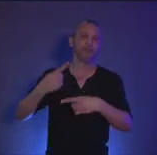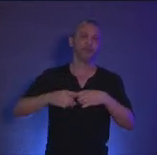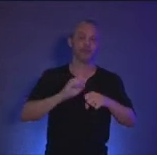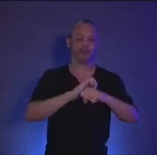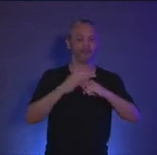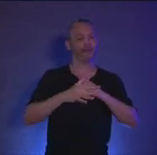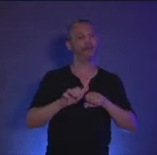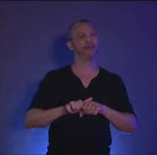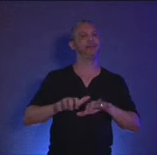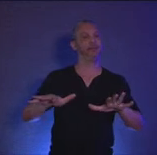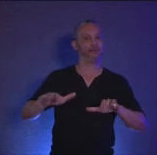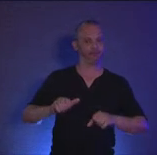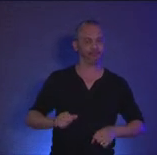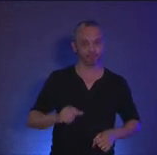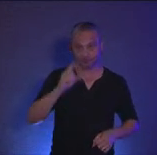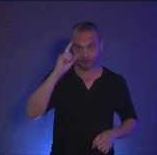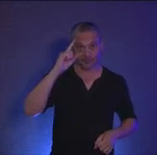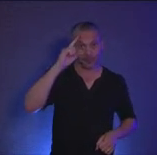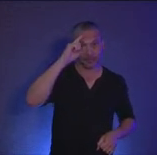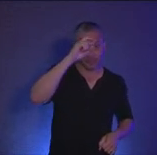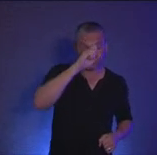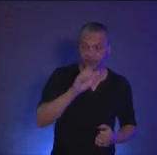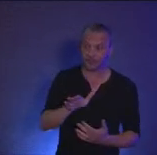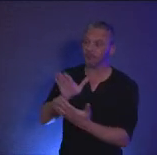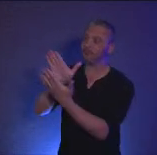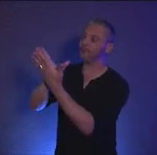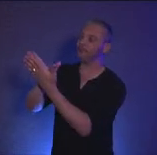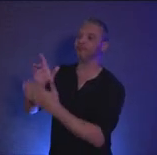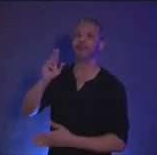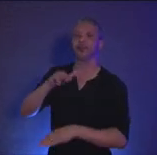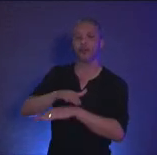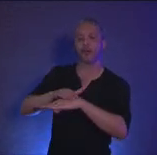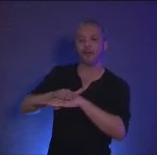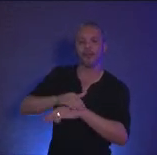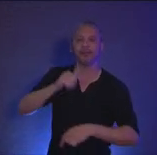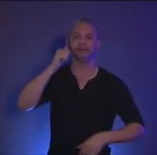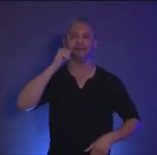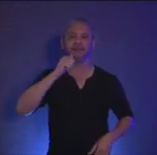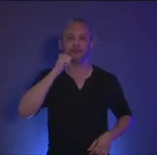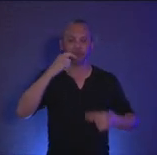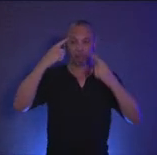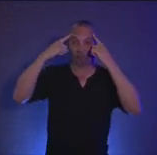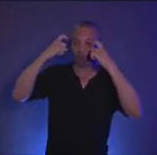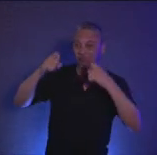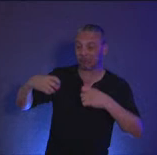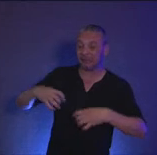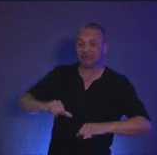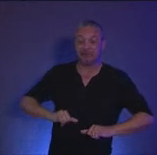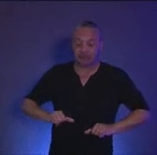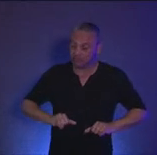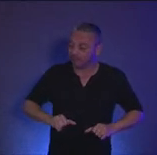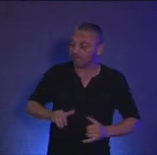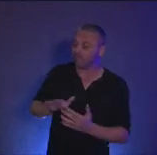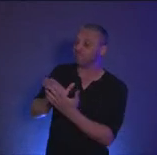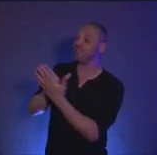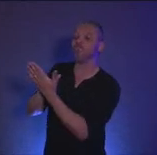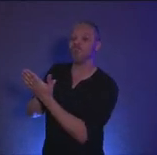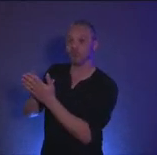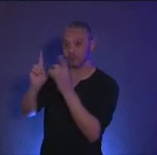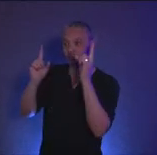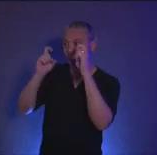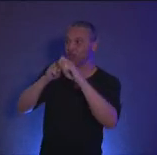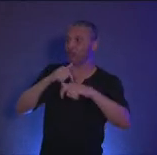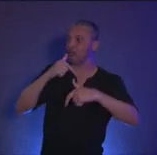para a gente, né, importante falar esse bastidor, chegar até essas mulheres quando a gente estava todo mundo fechado. Então, foi um trabalho muito